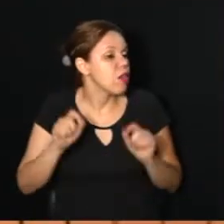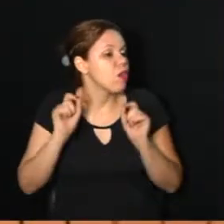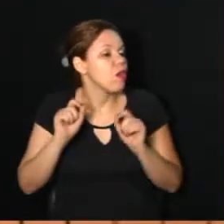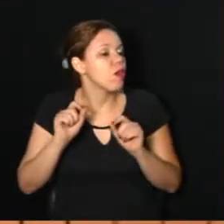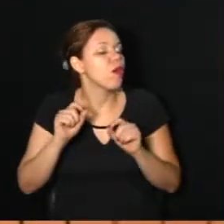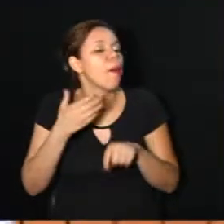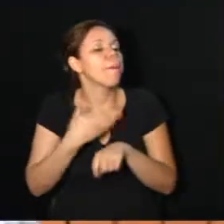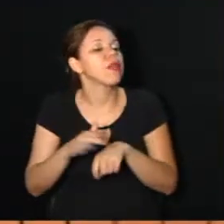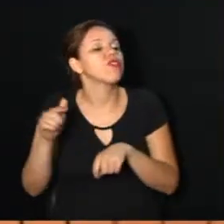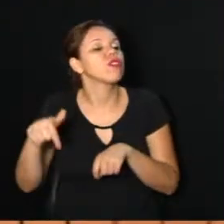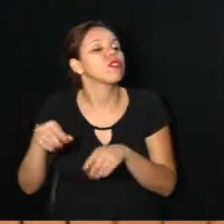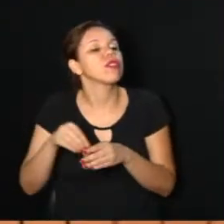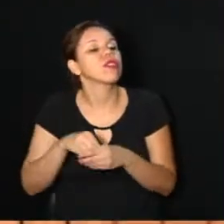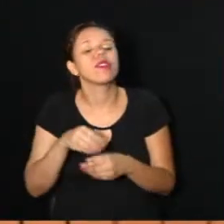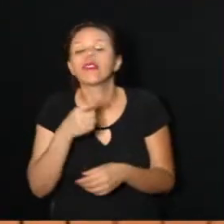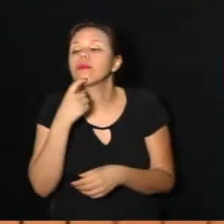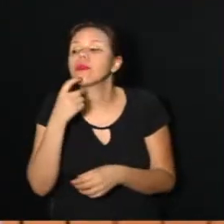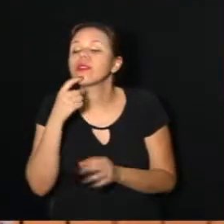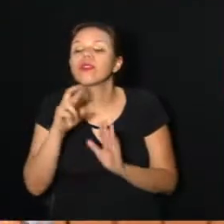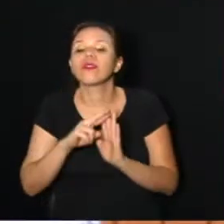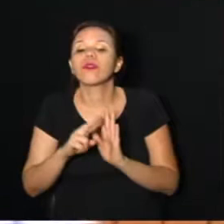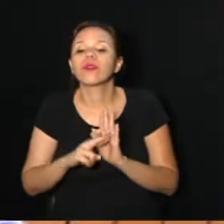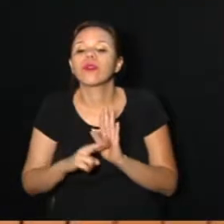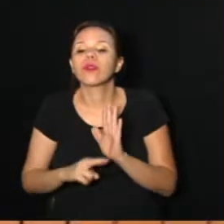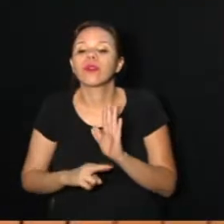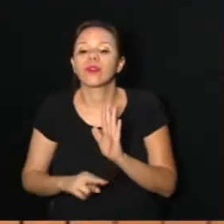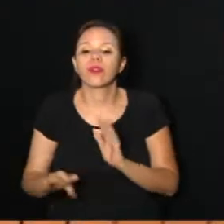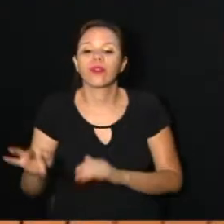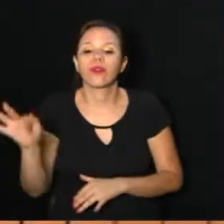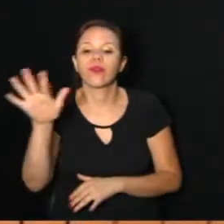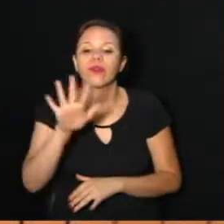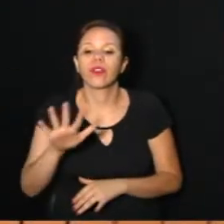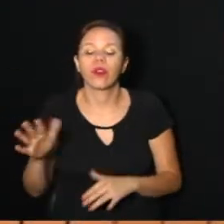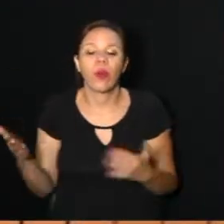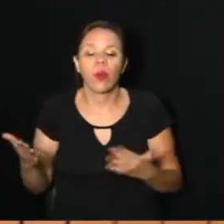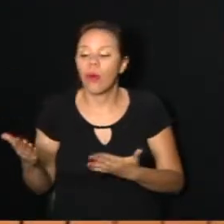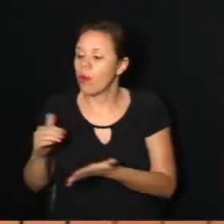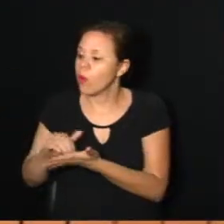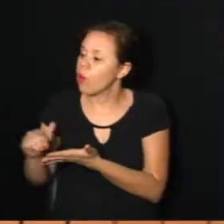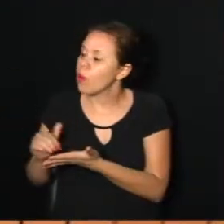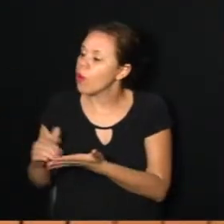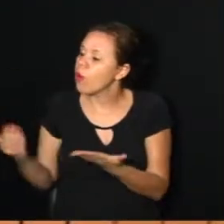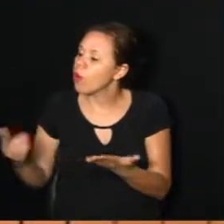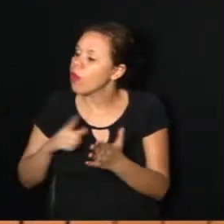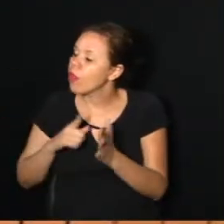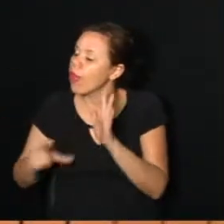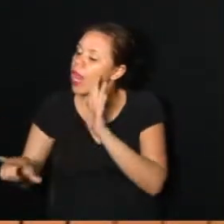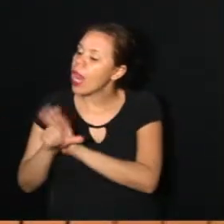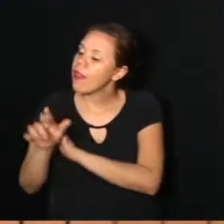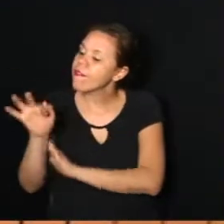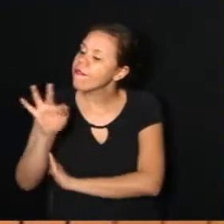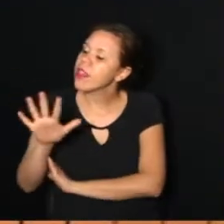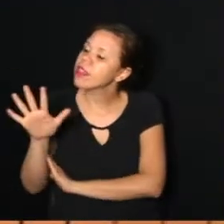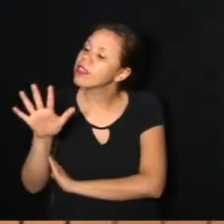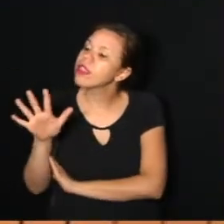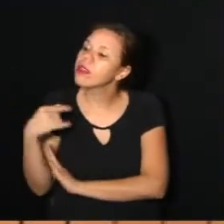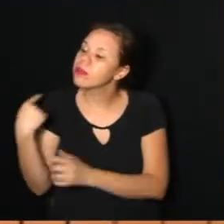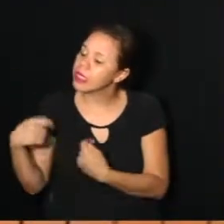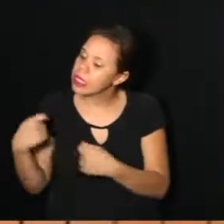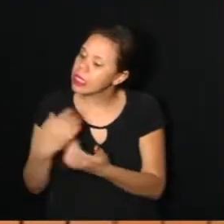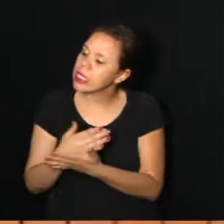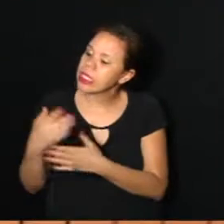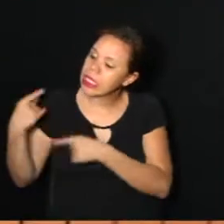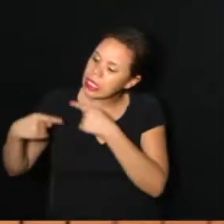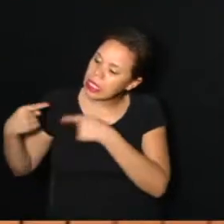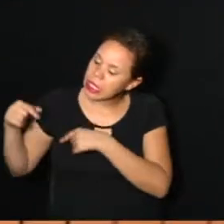aplicar em Campinas essas regras federais. Então, hoje, secretário, nós temos uma lei federal e nós precisamos iniciar uma